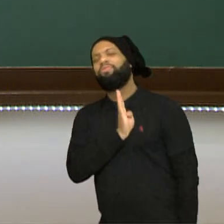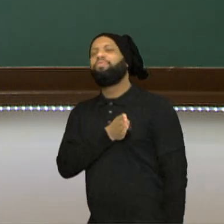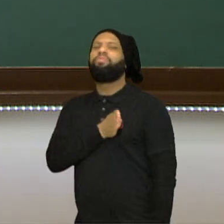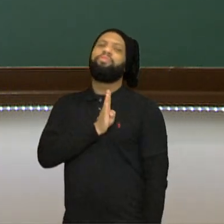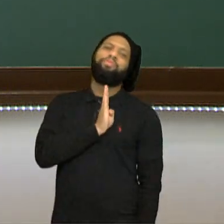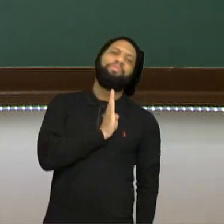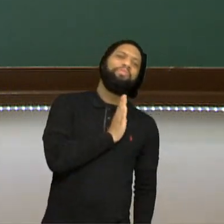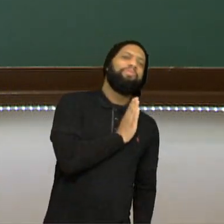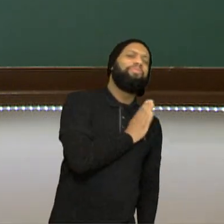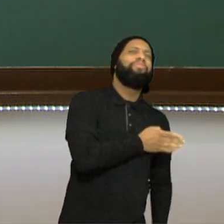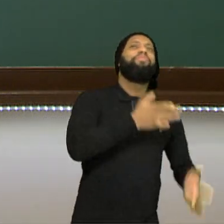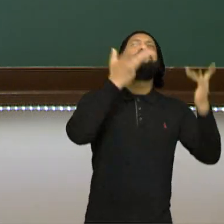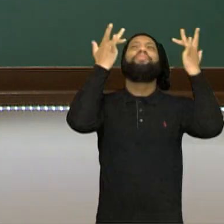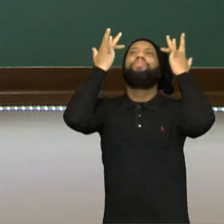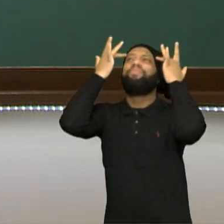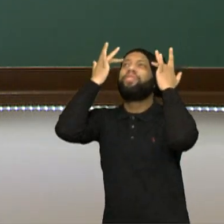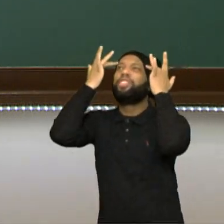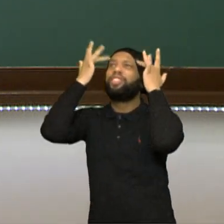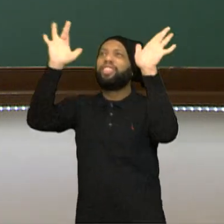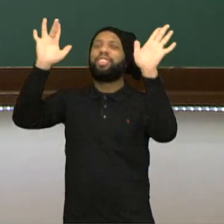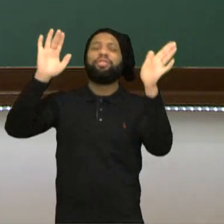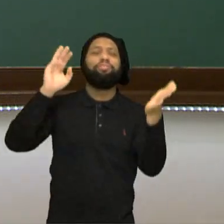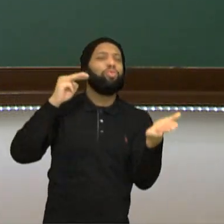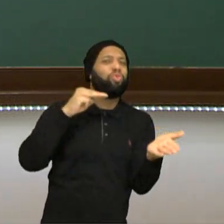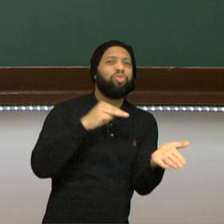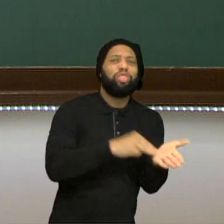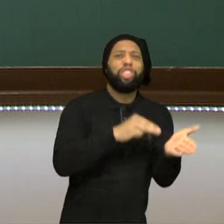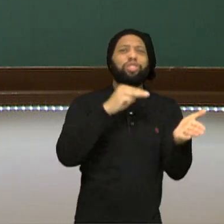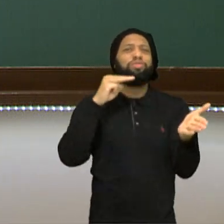coração, não sei porquê,